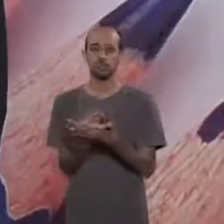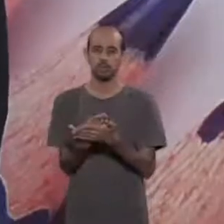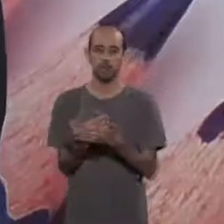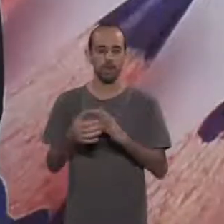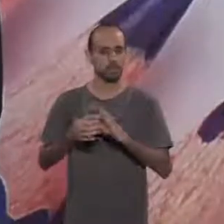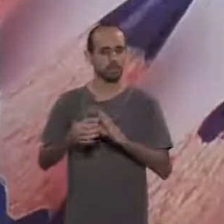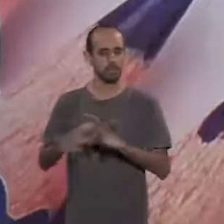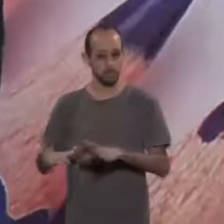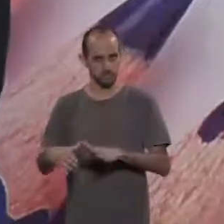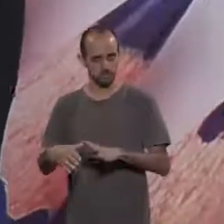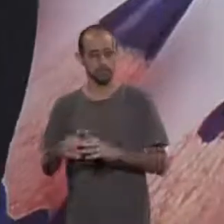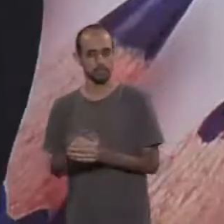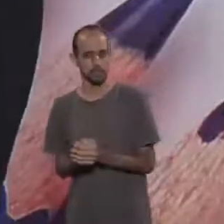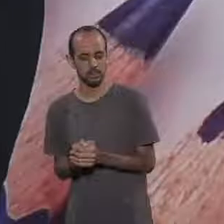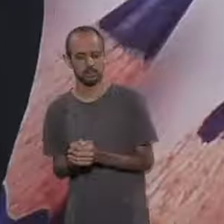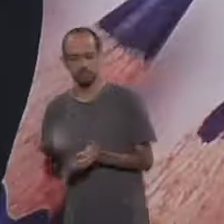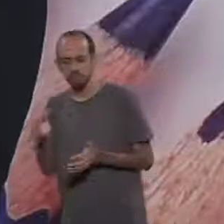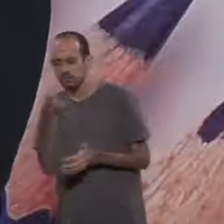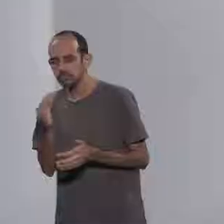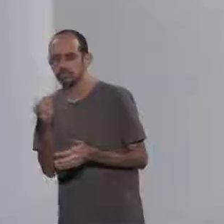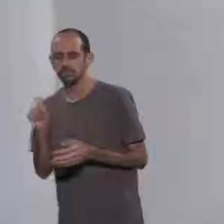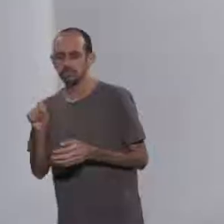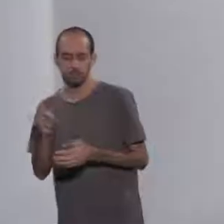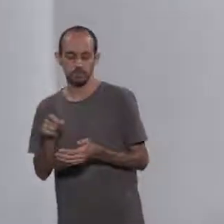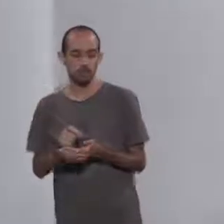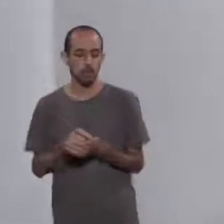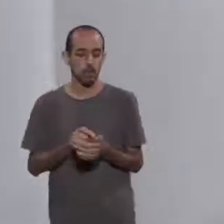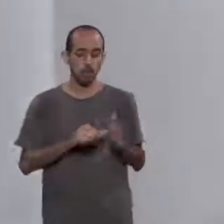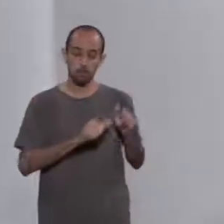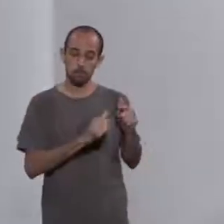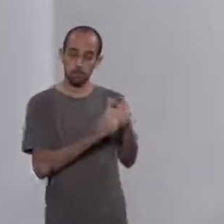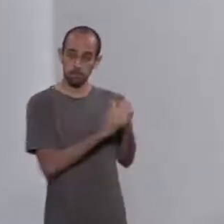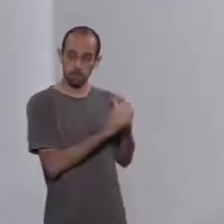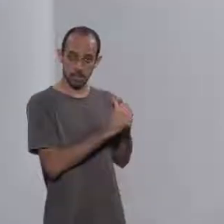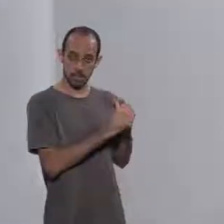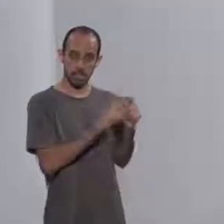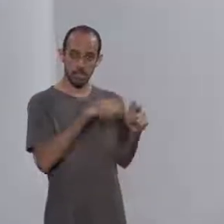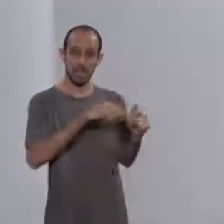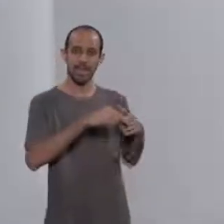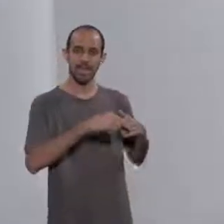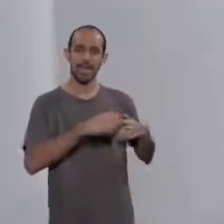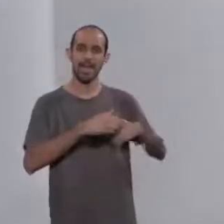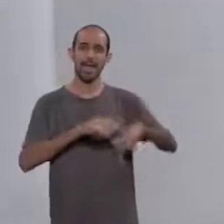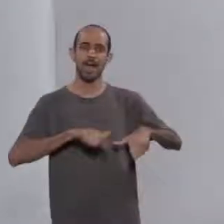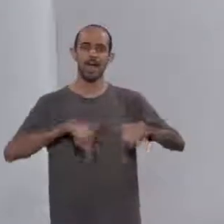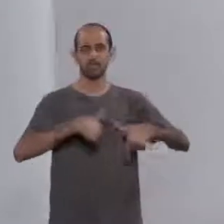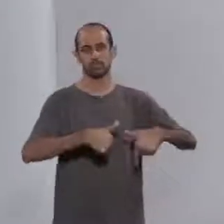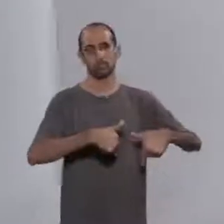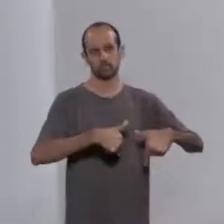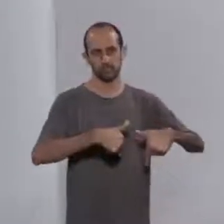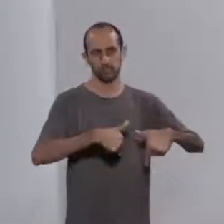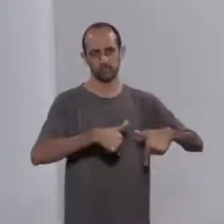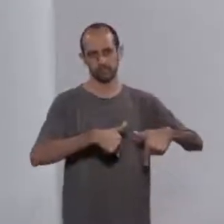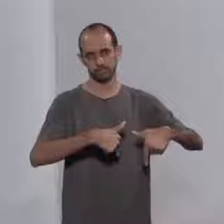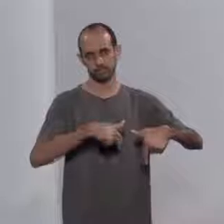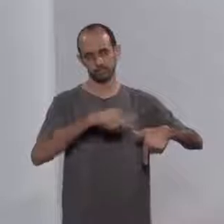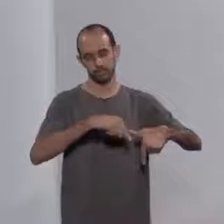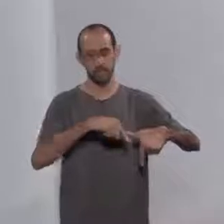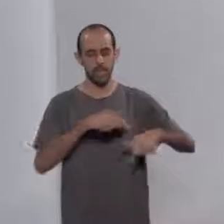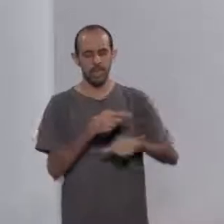mundo? Quais as dicas você daria? O primeiro passo é atitudinal, né? E o outro passo é